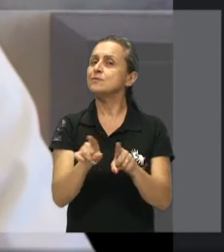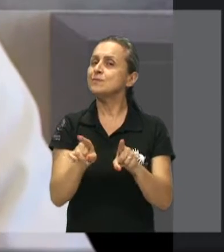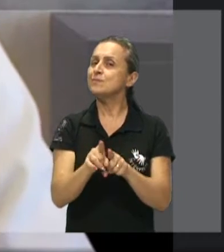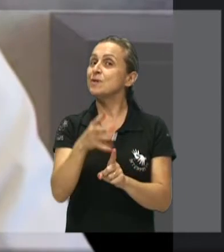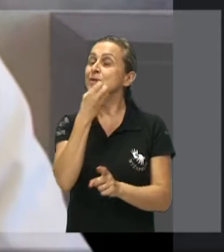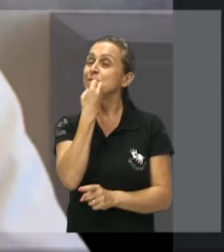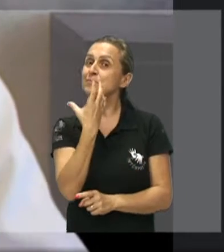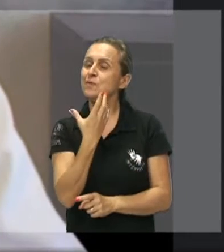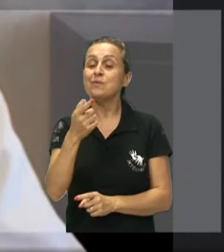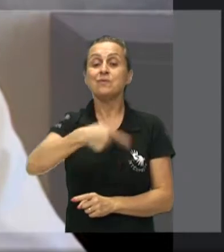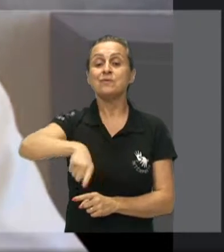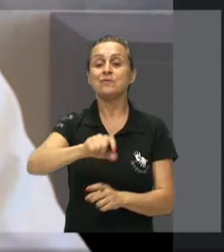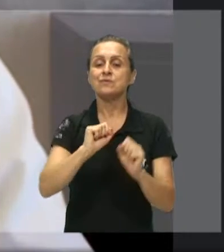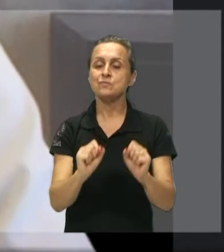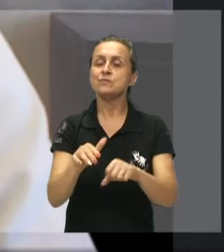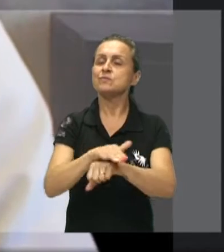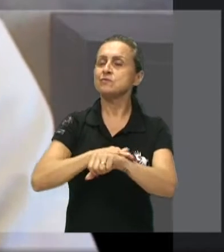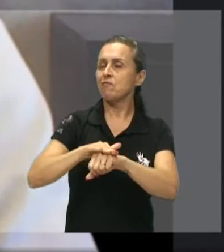com maior